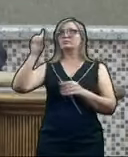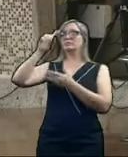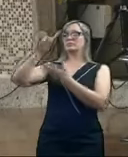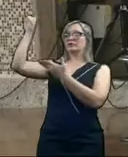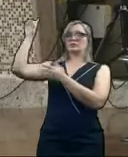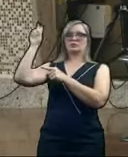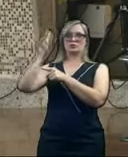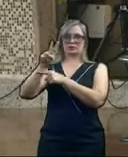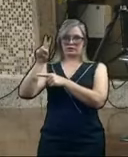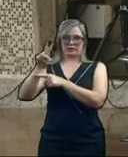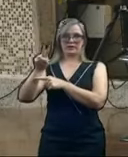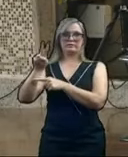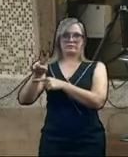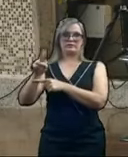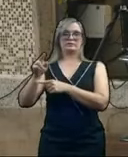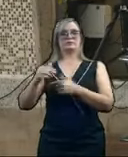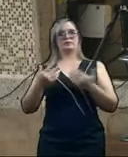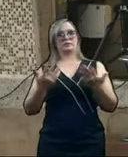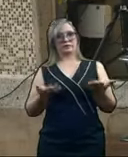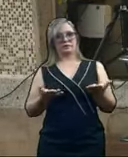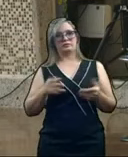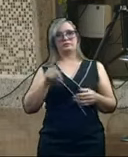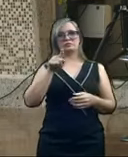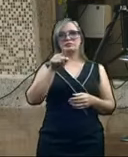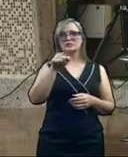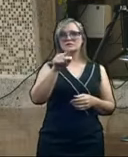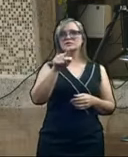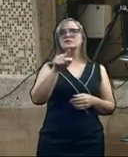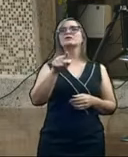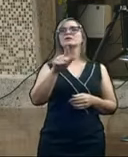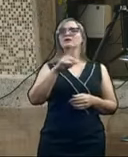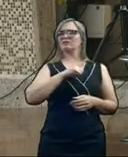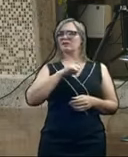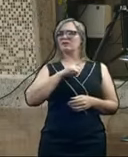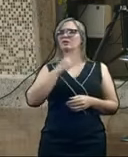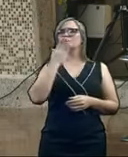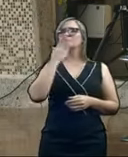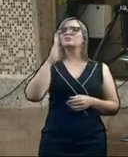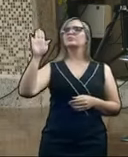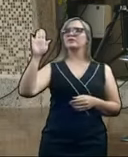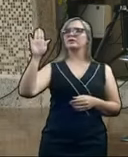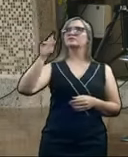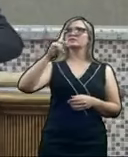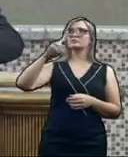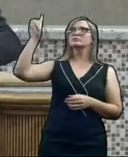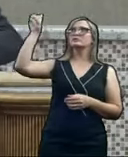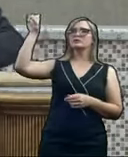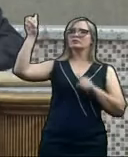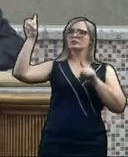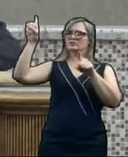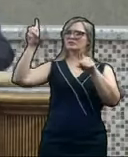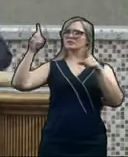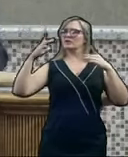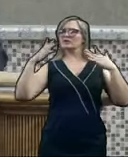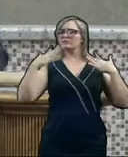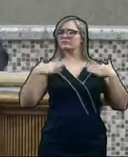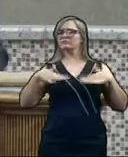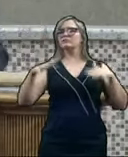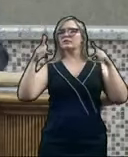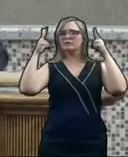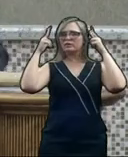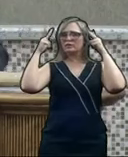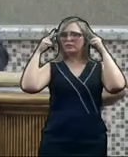Eu quero primeiro. Aqui se Deus tem uma promessa na sua vida meu amado Fica tranquilo minha irmã fica